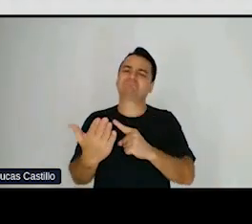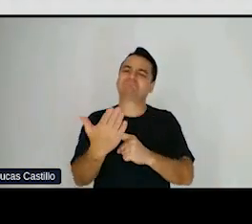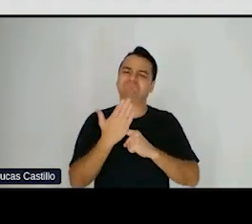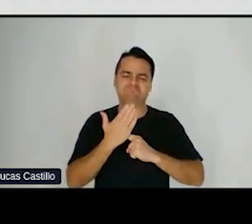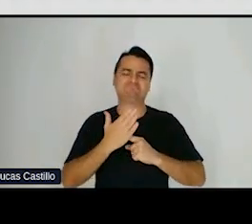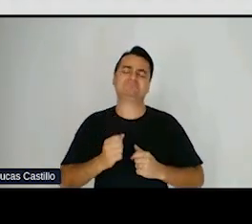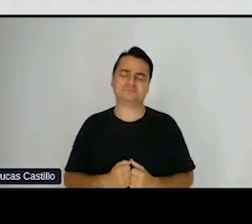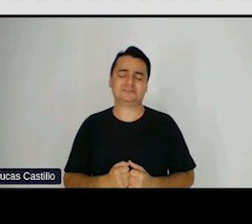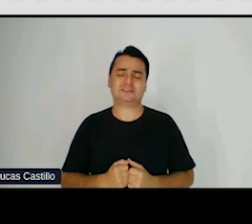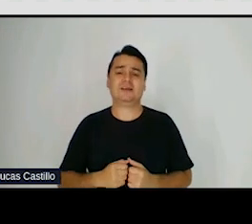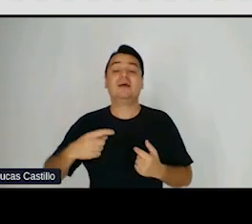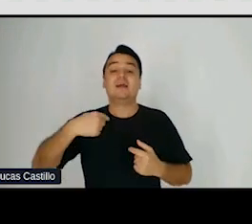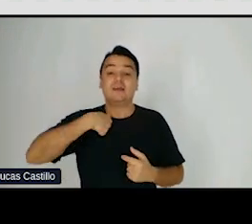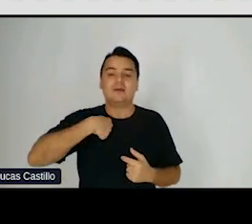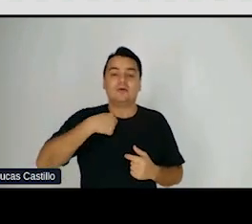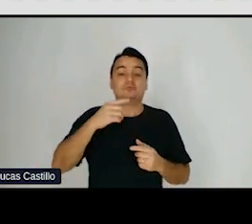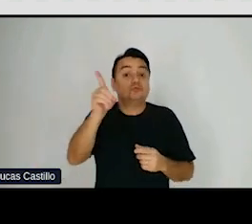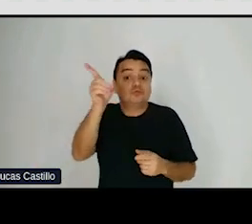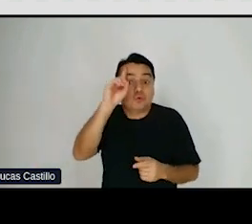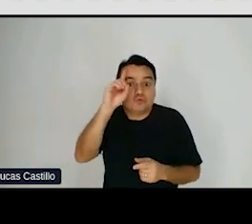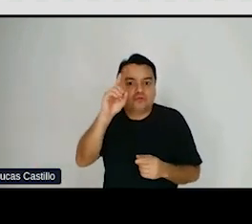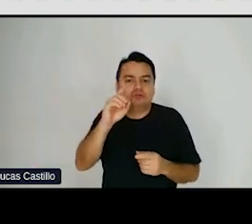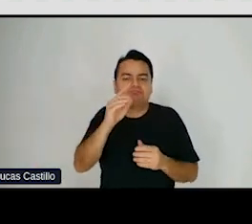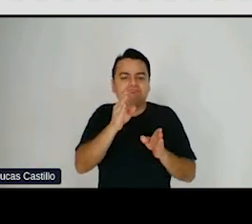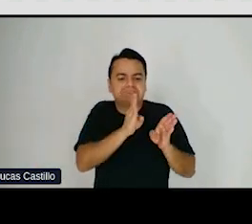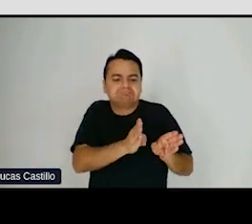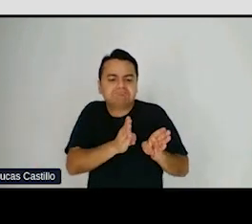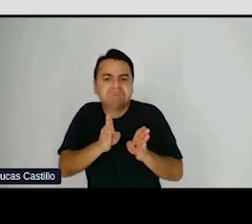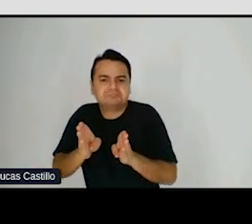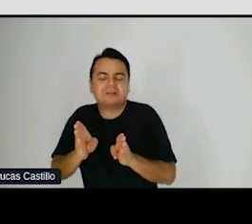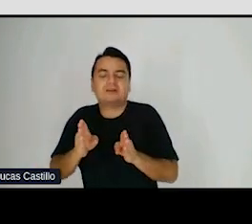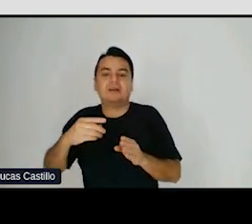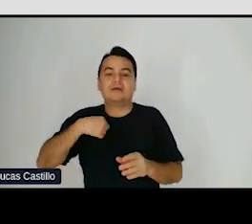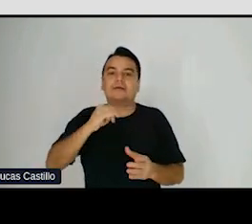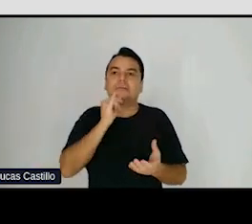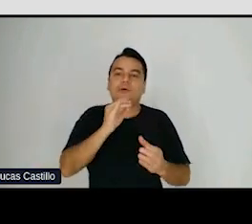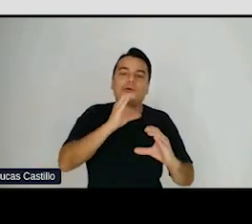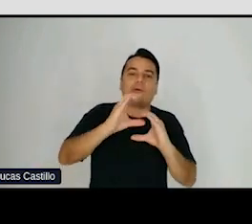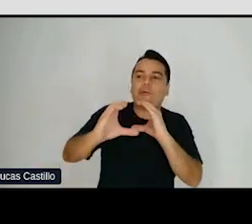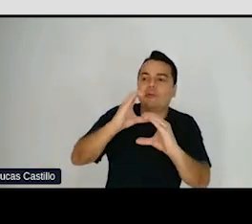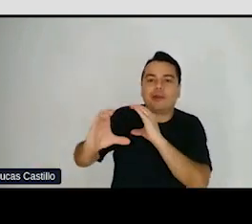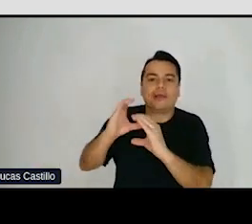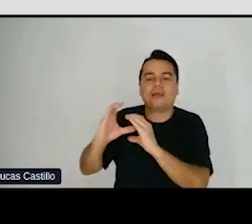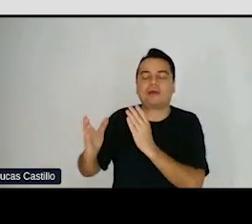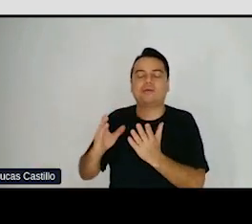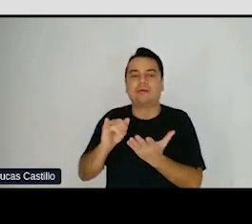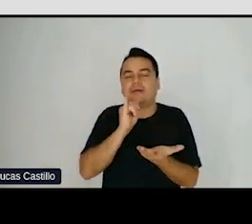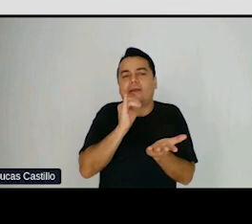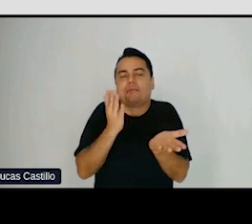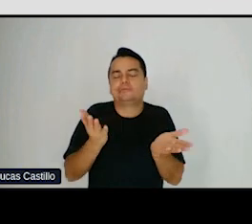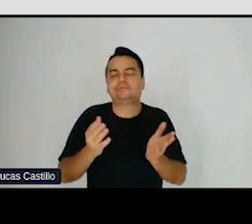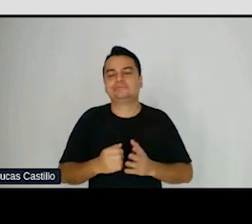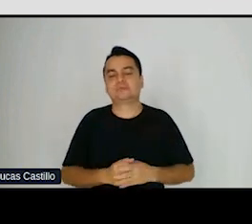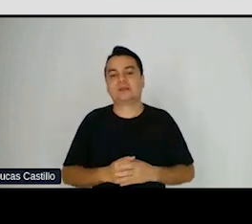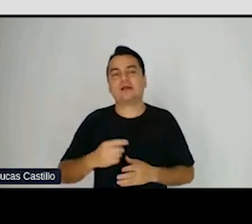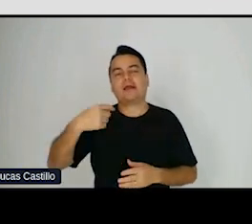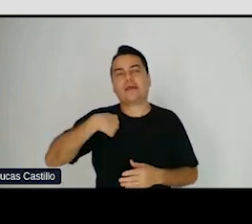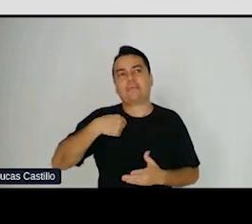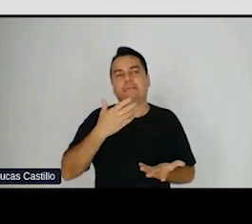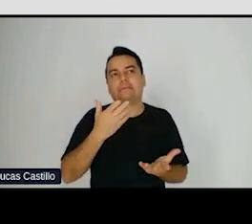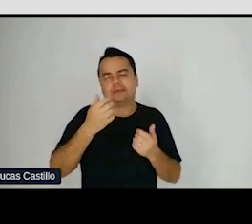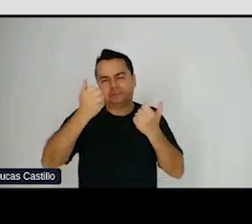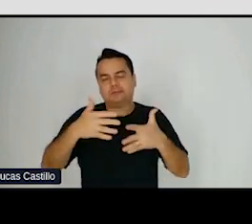também, né, na minha rotina do dia a dia. Então, eu não comunico, não falo mais no meu dia a dia do tipo, os